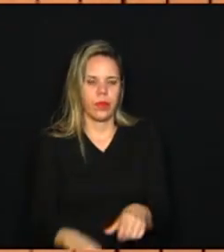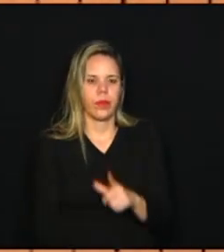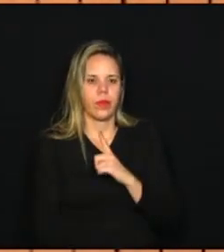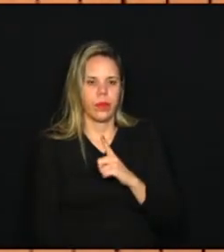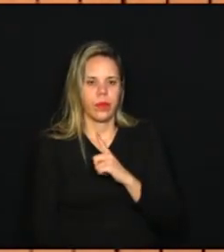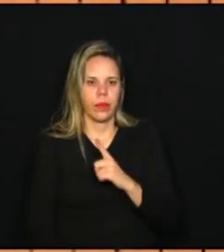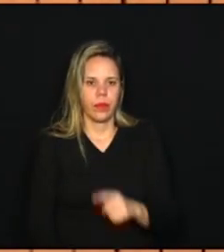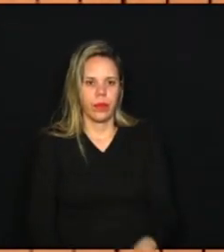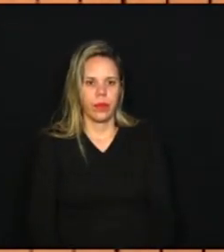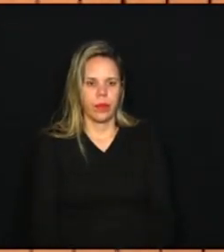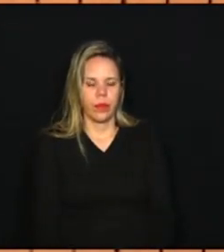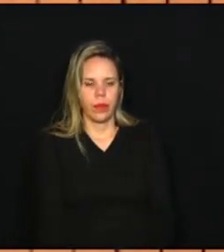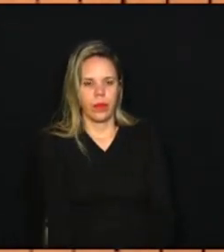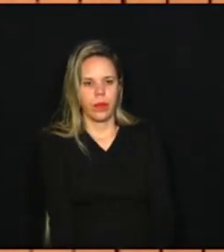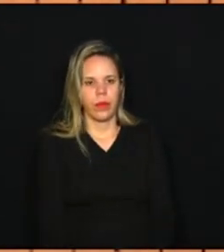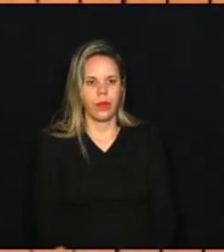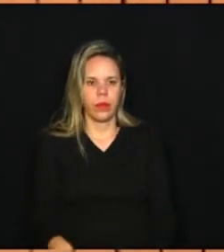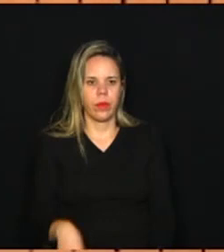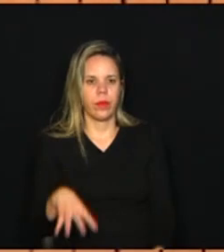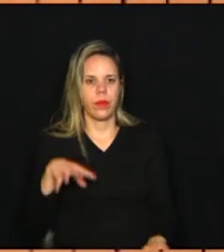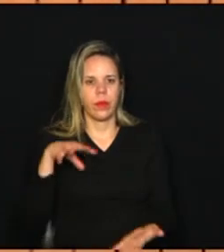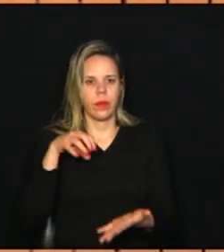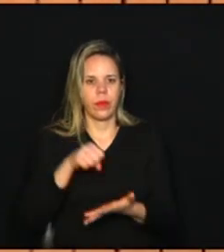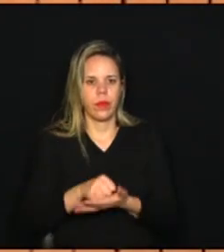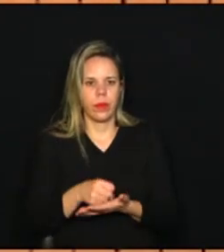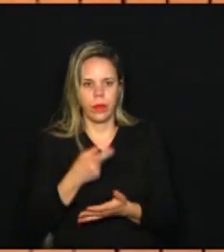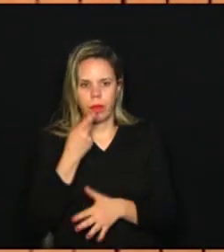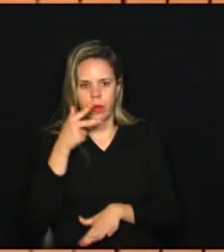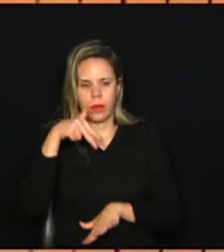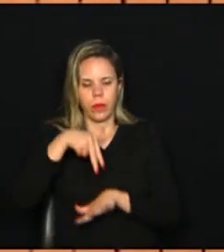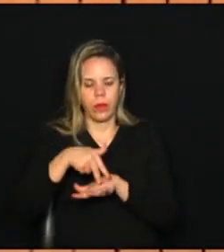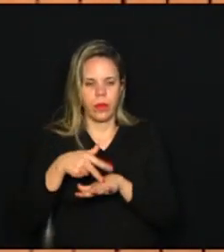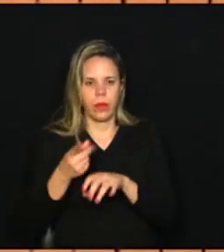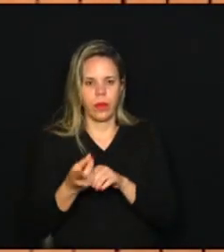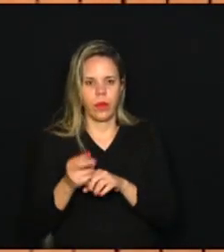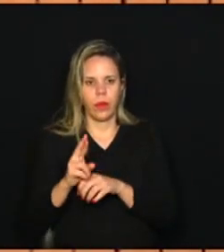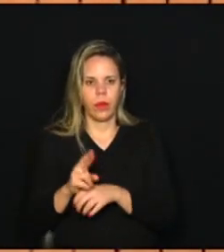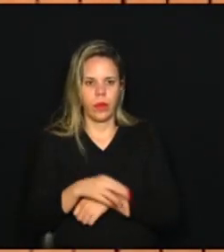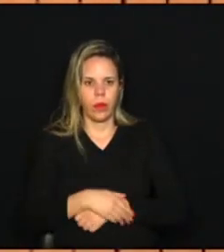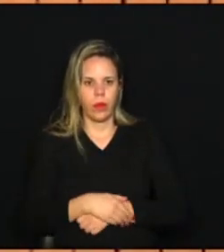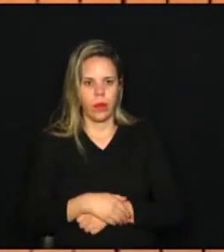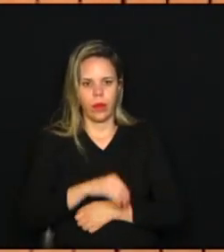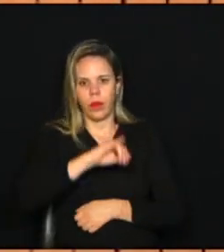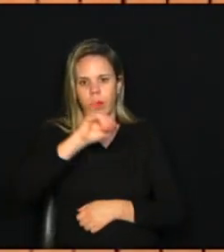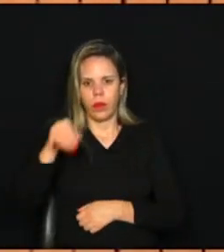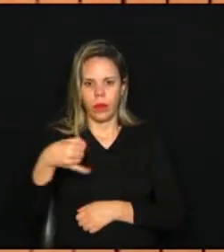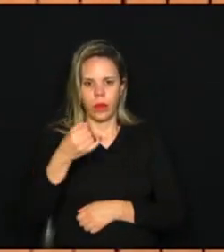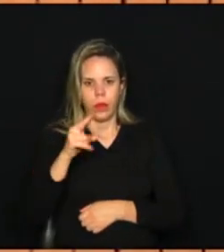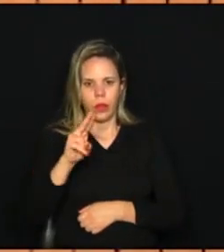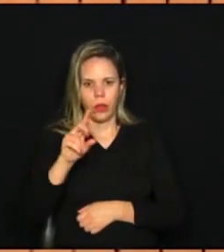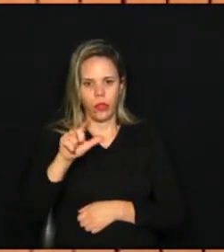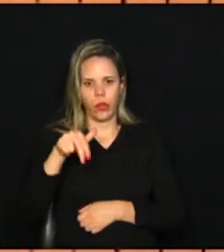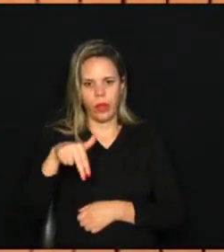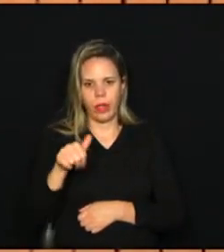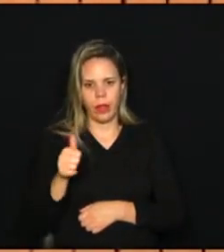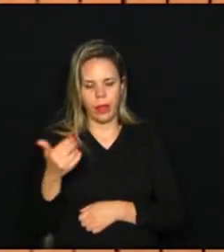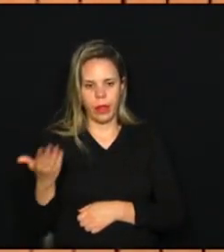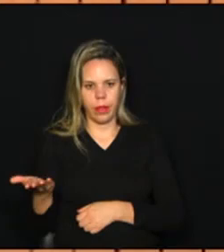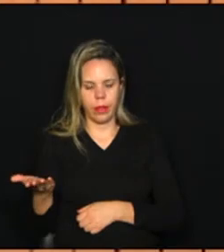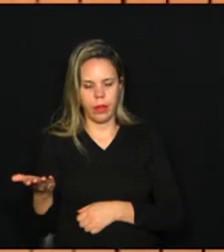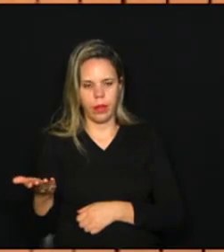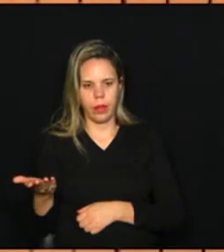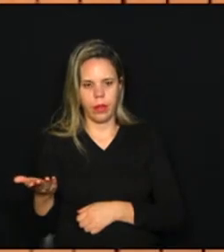aqui, por ordem de inscrição, a doutora Juliana, que é infectologista e dirigente